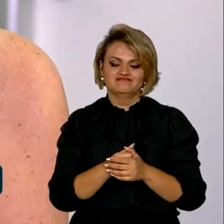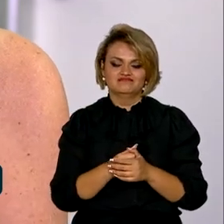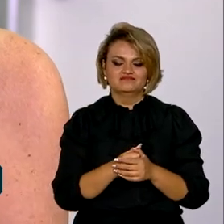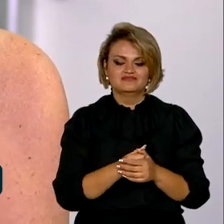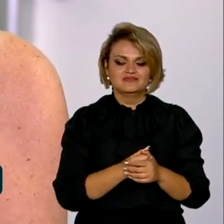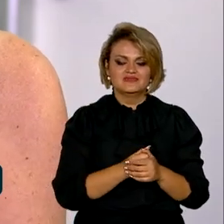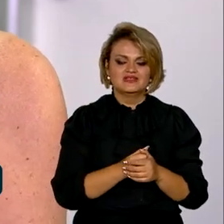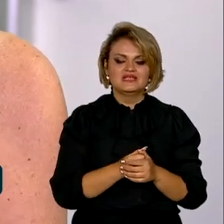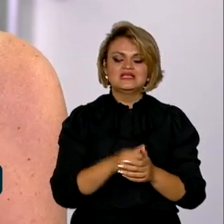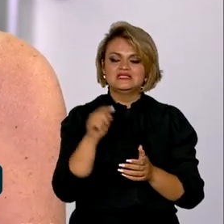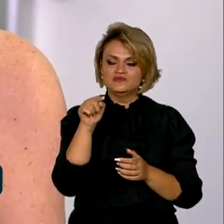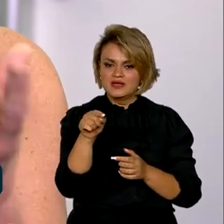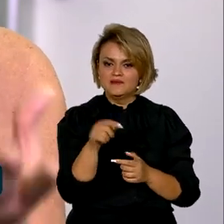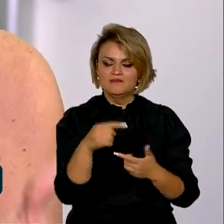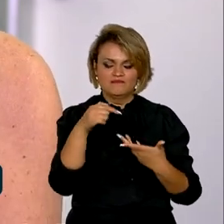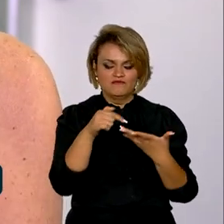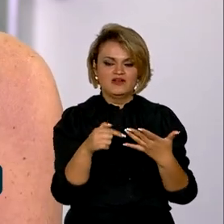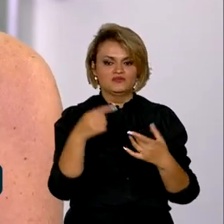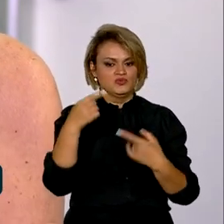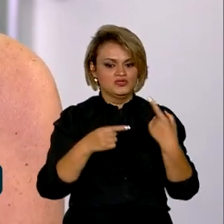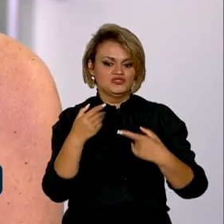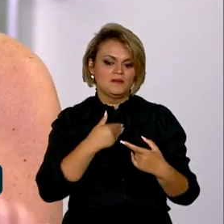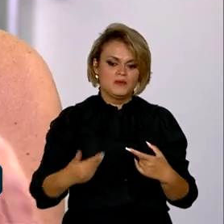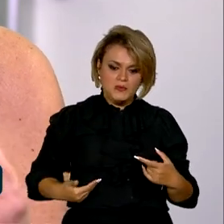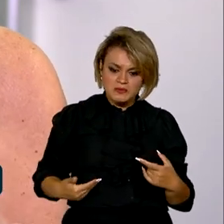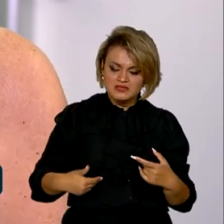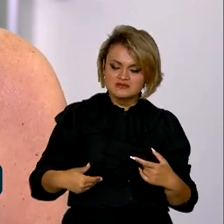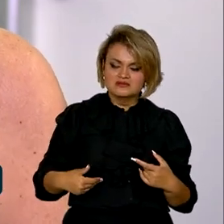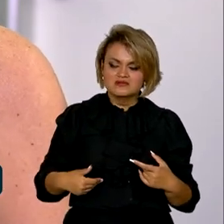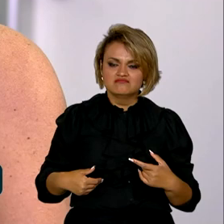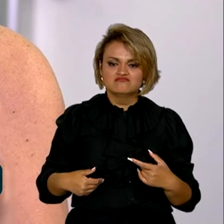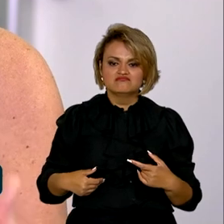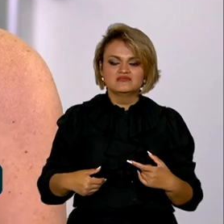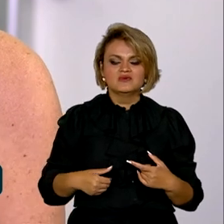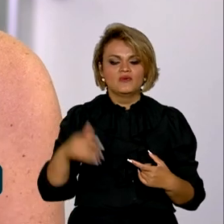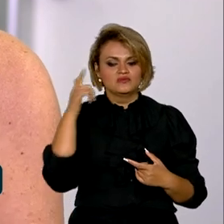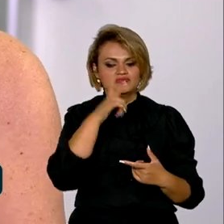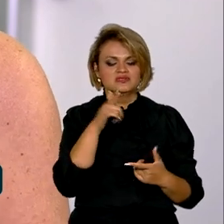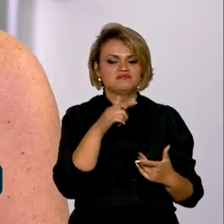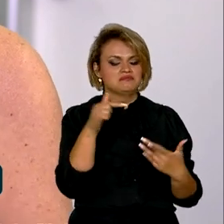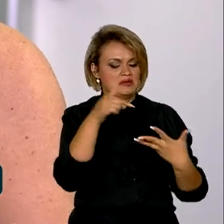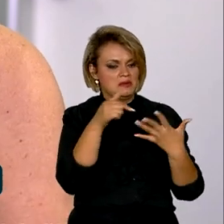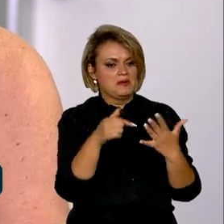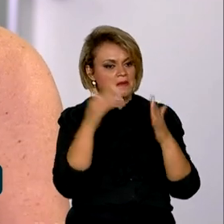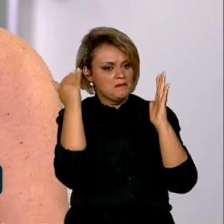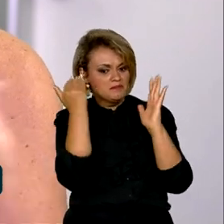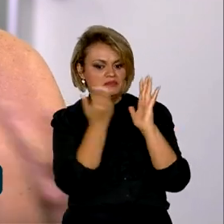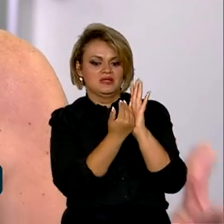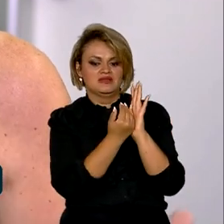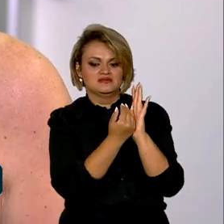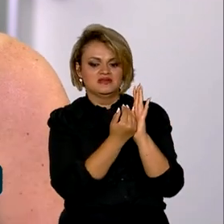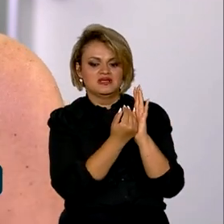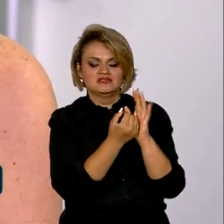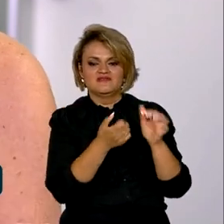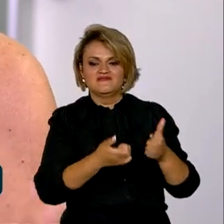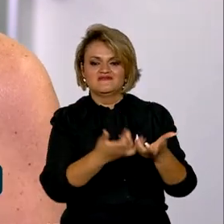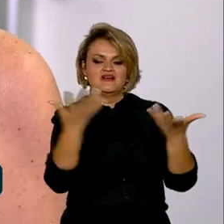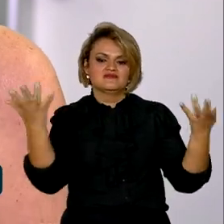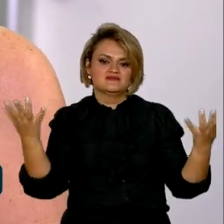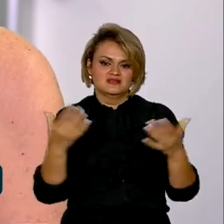Exatamente incidir nas políticas públicas universais, né, e de forma a contemplar essa